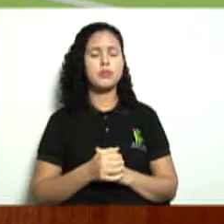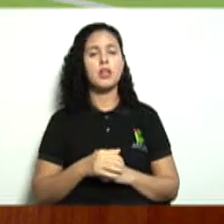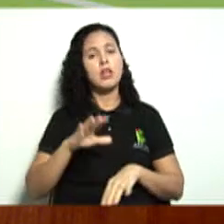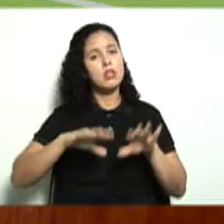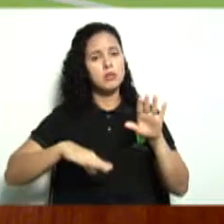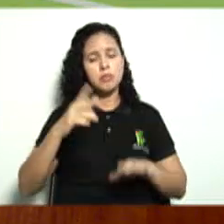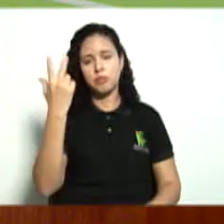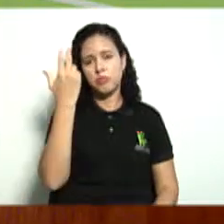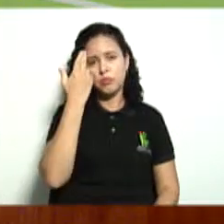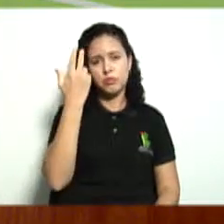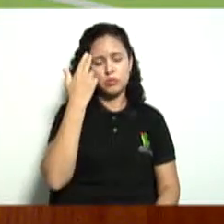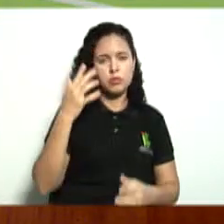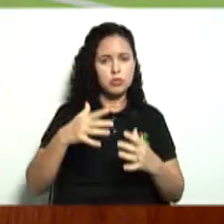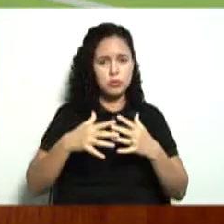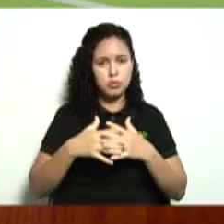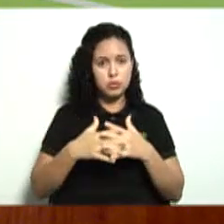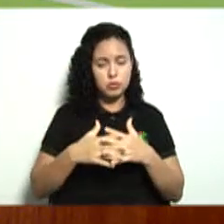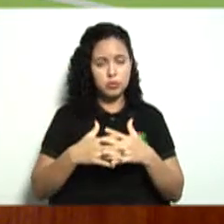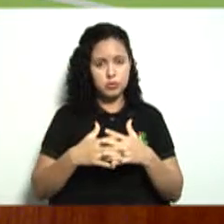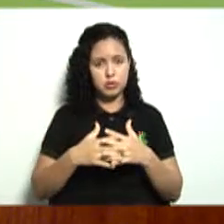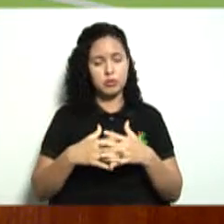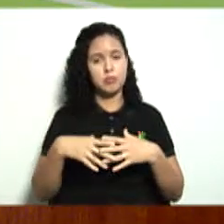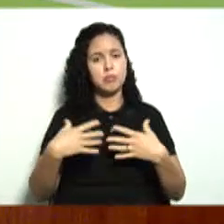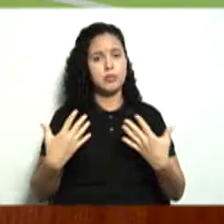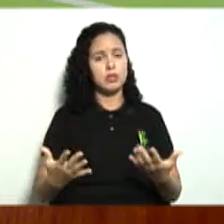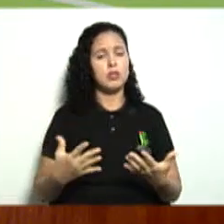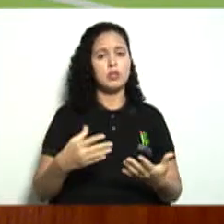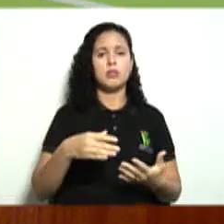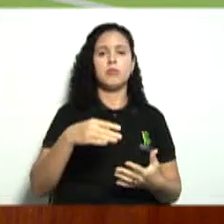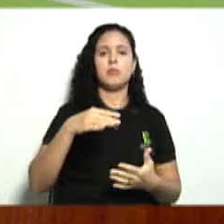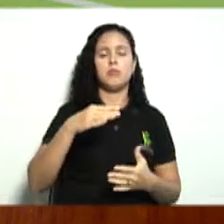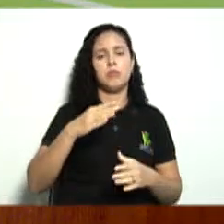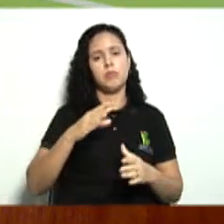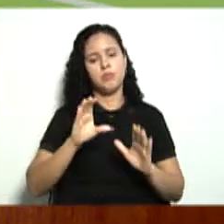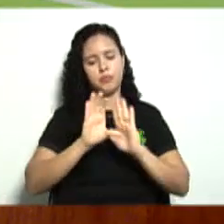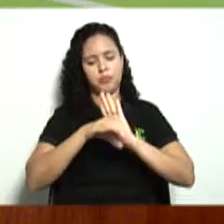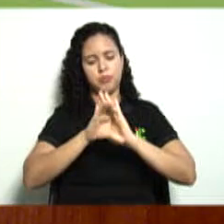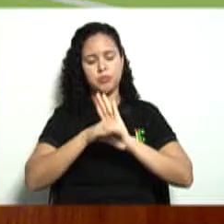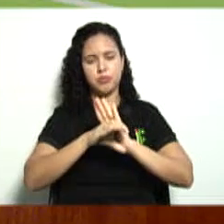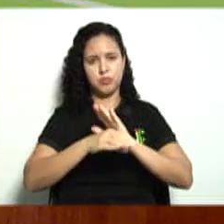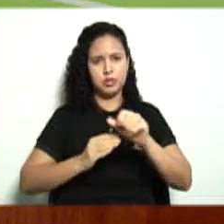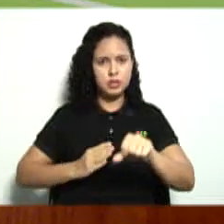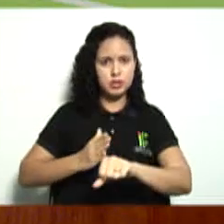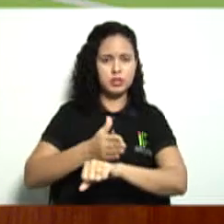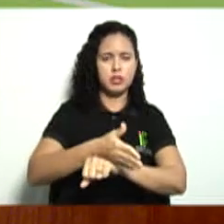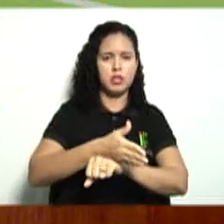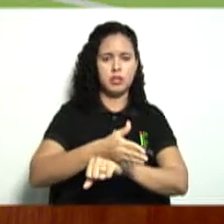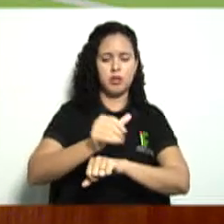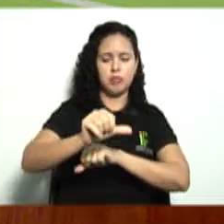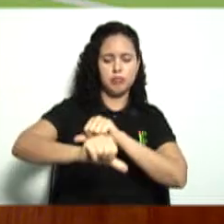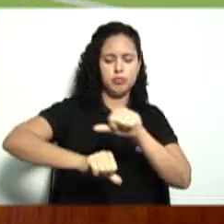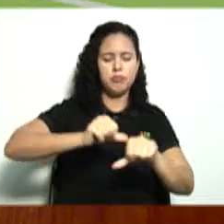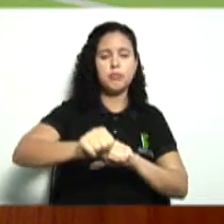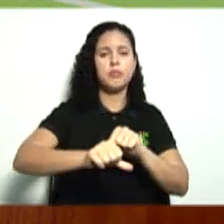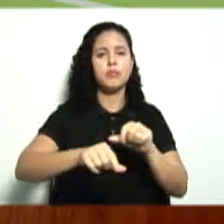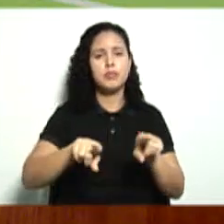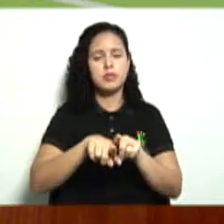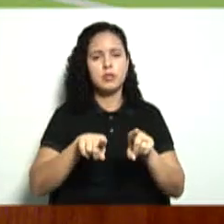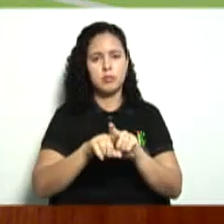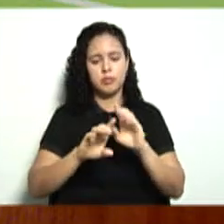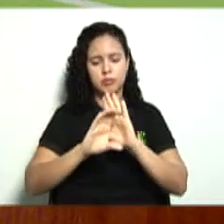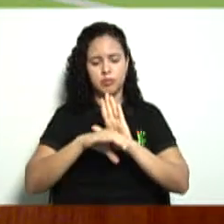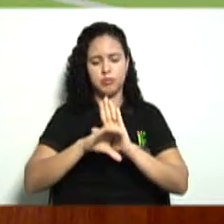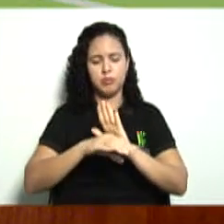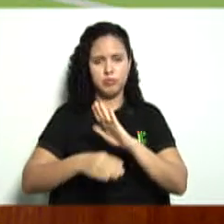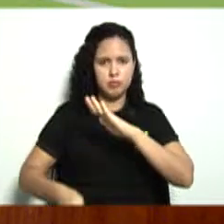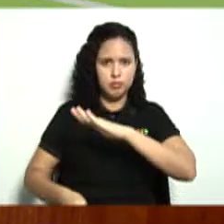essa confusão, mas aí quando a gente entende, né, o conceito de entrada, aí você vê o processamento e a saída, aí as coisas ficam mais claras.